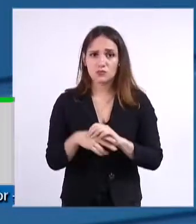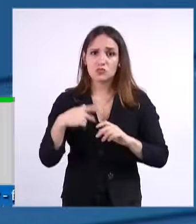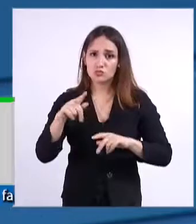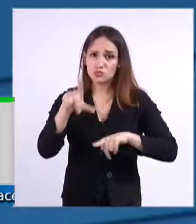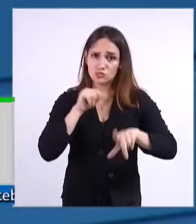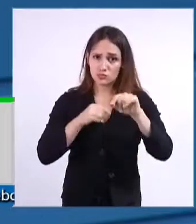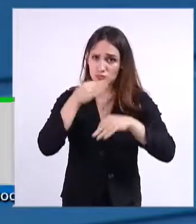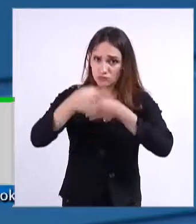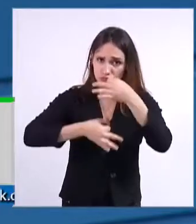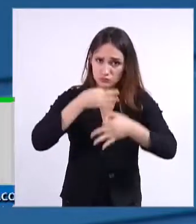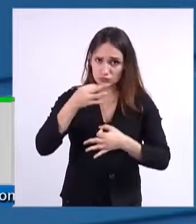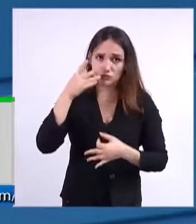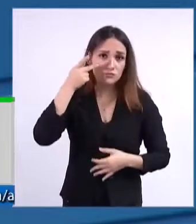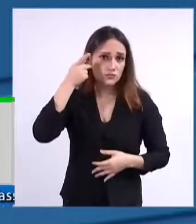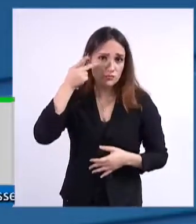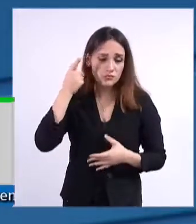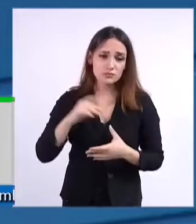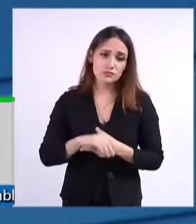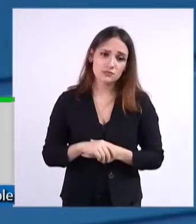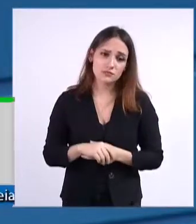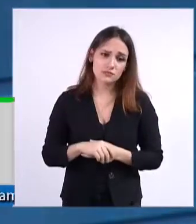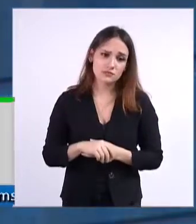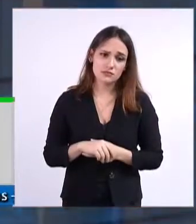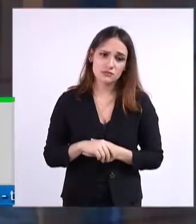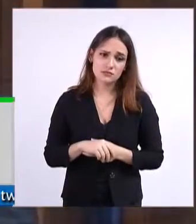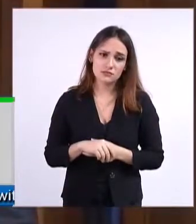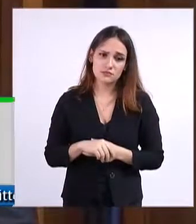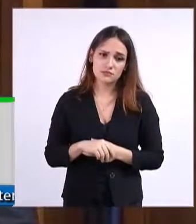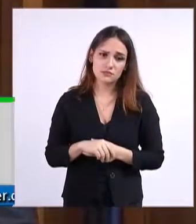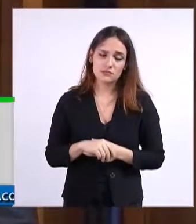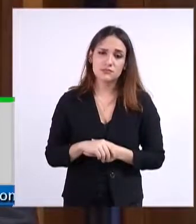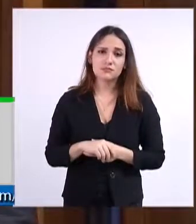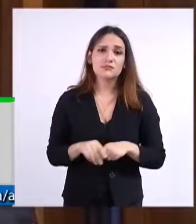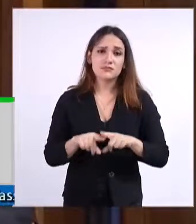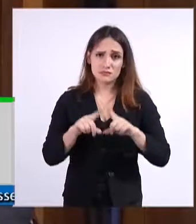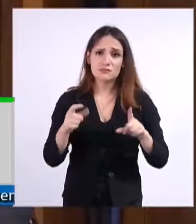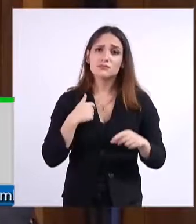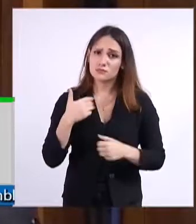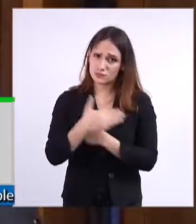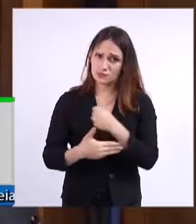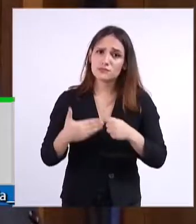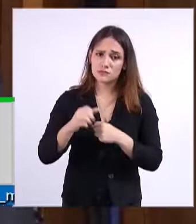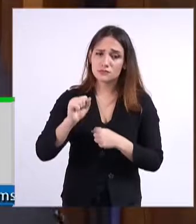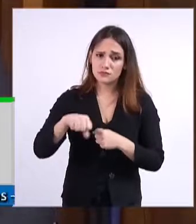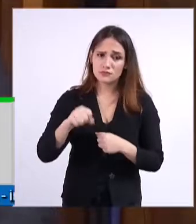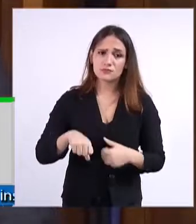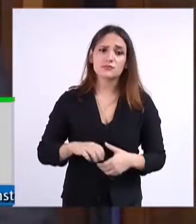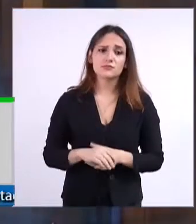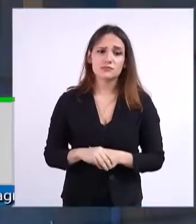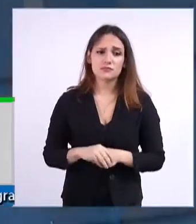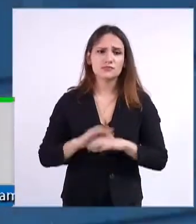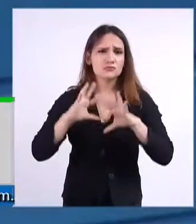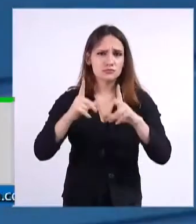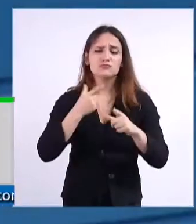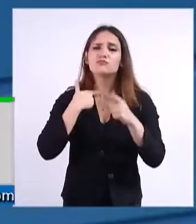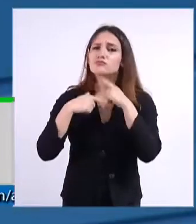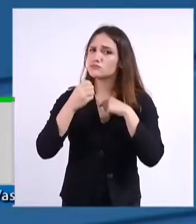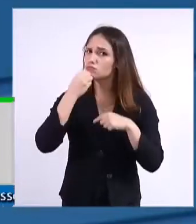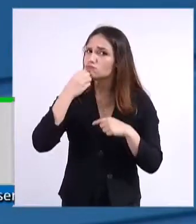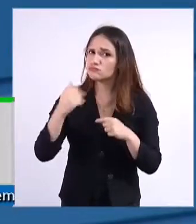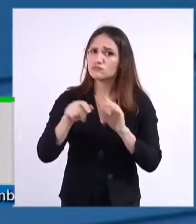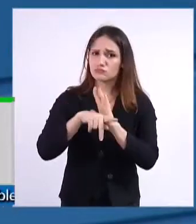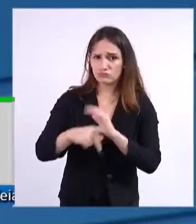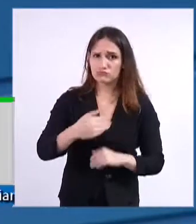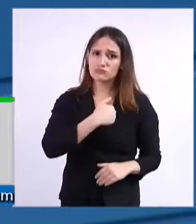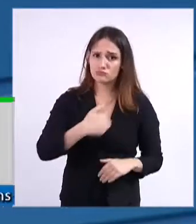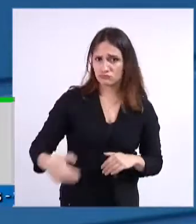posições do senhor, deputado Pedro Kemp, mas eu vou defender com firmeza as intenções boas do governo